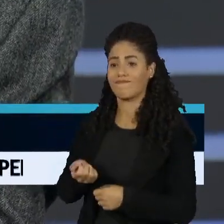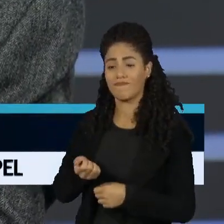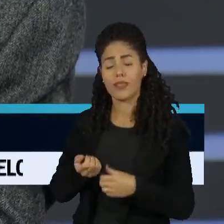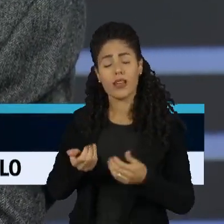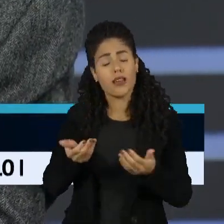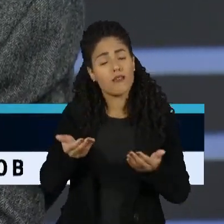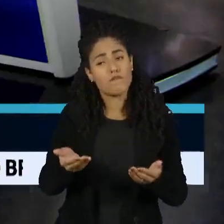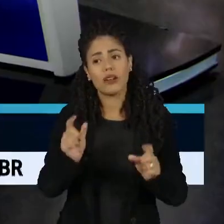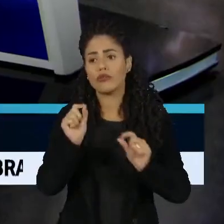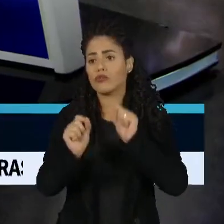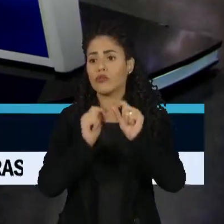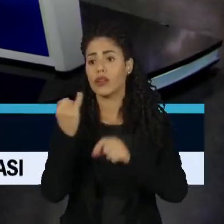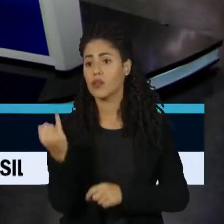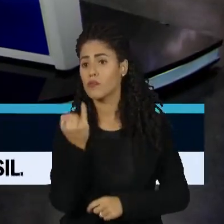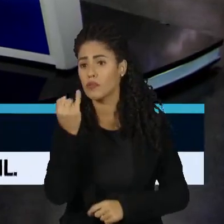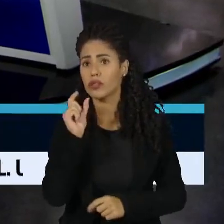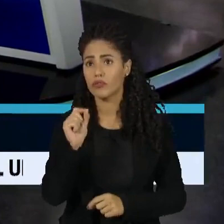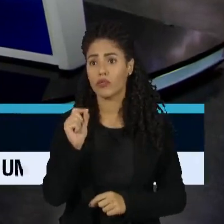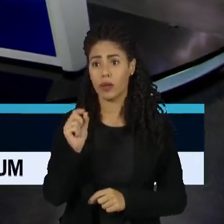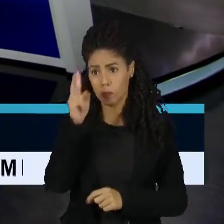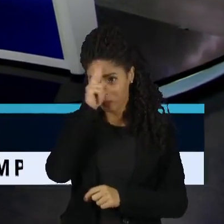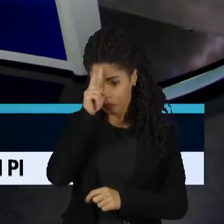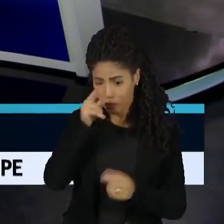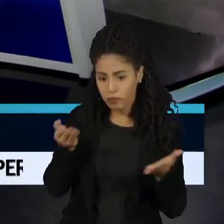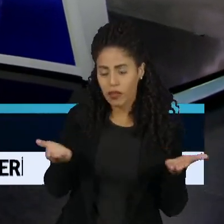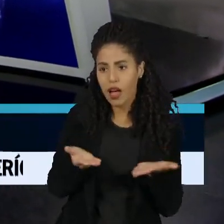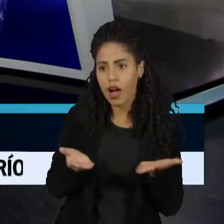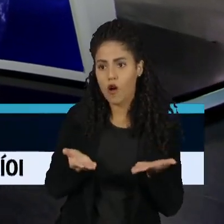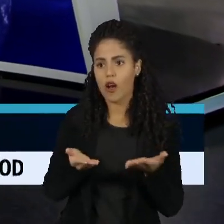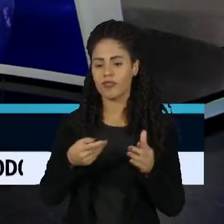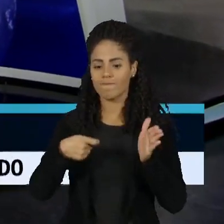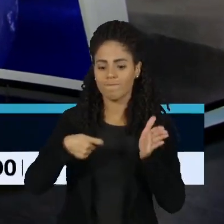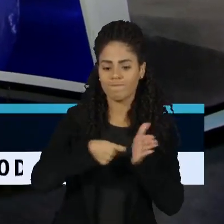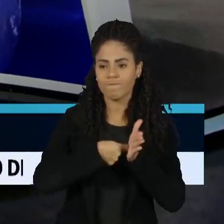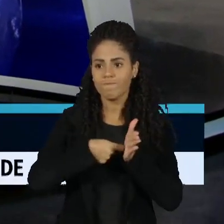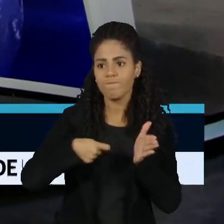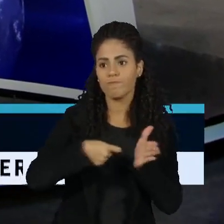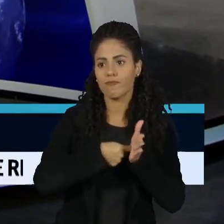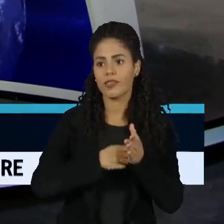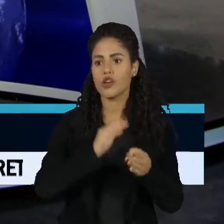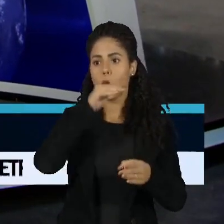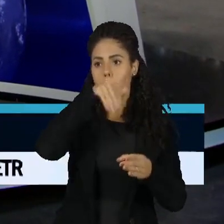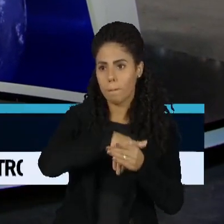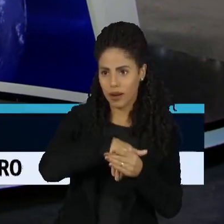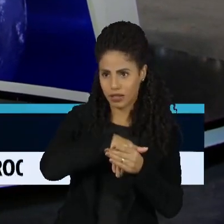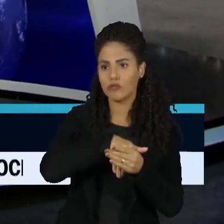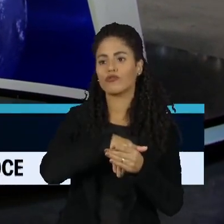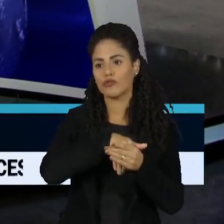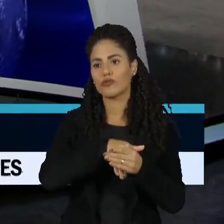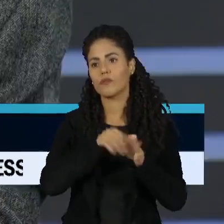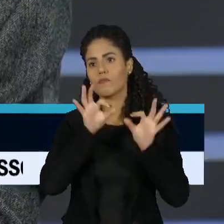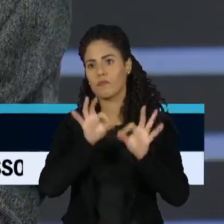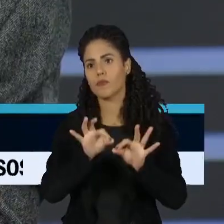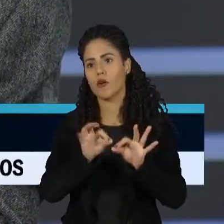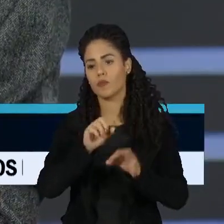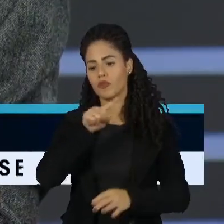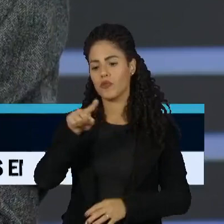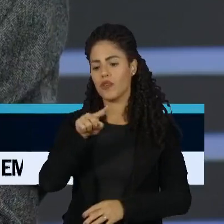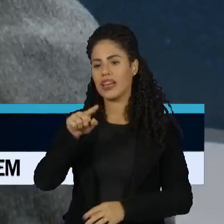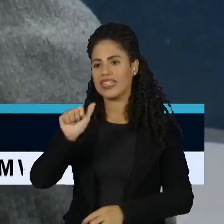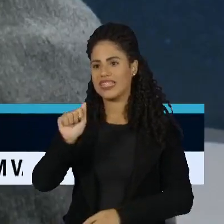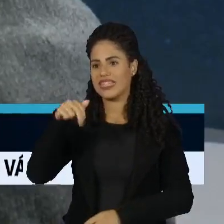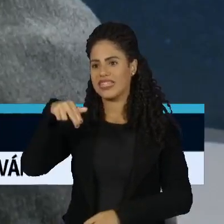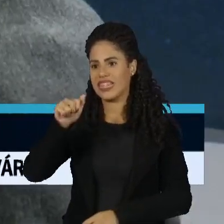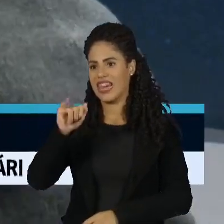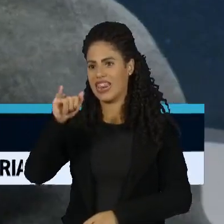tem uma coisa a mais que eu acho interessante dessa história é a pressão sobre o voto dos anhim Porque hoje a gente tem impressão já